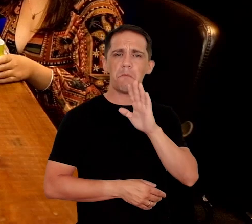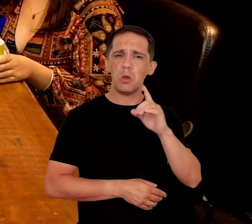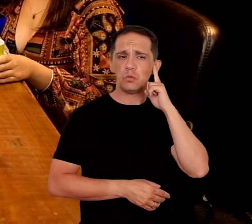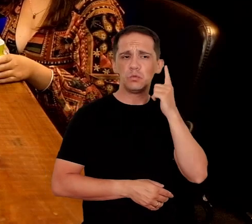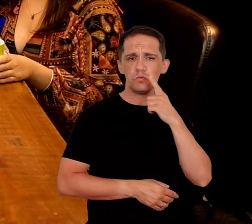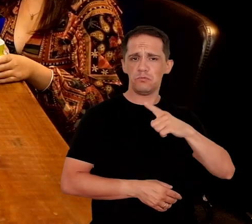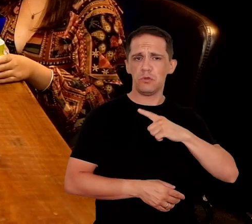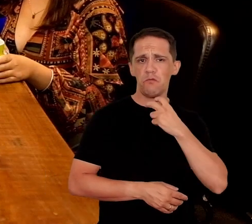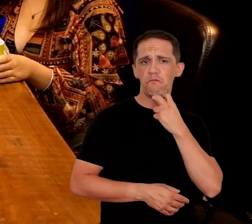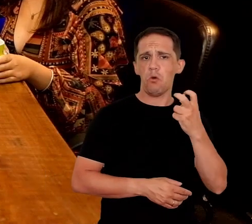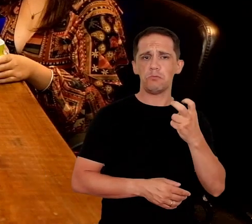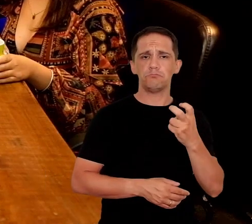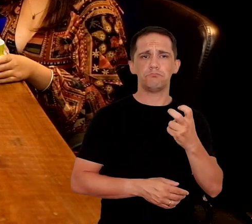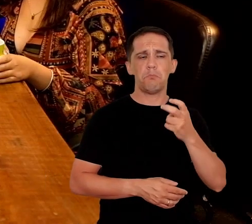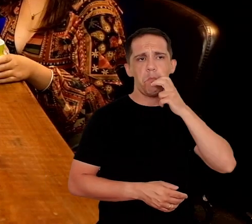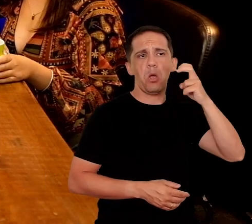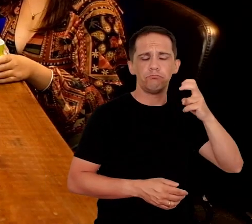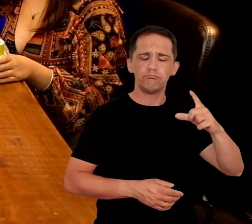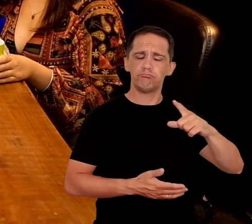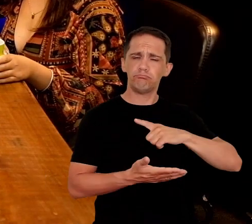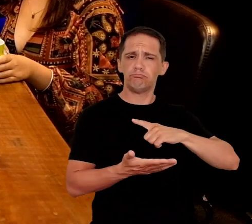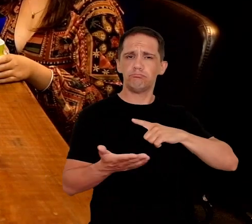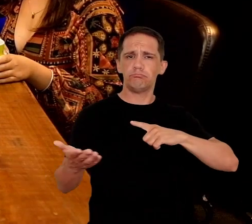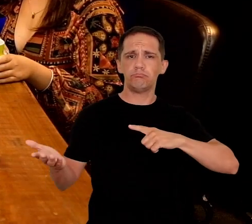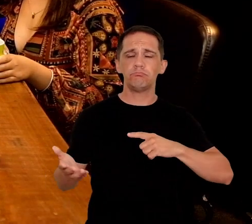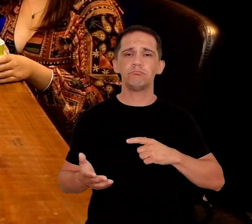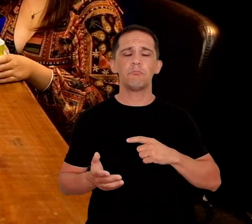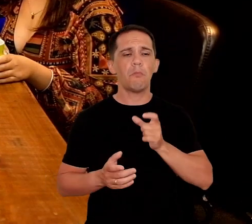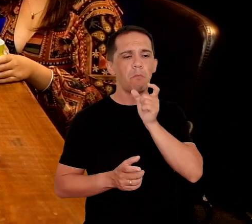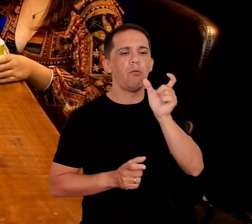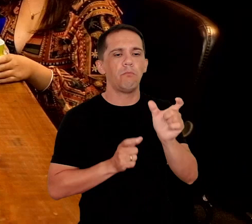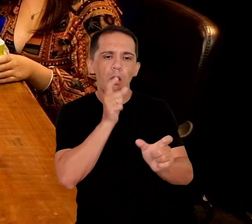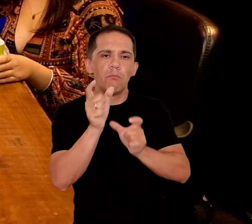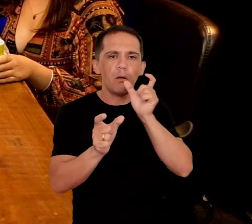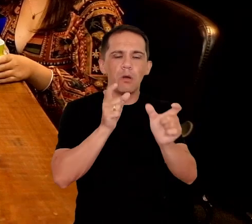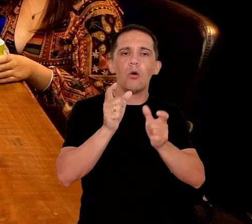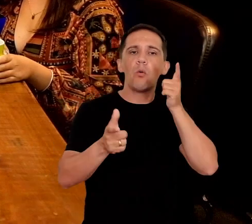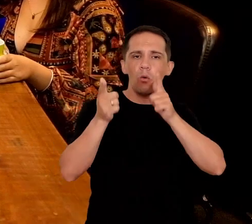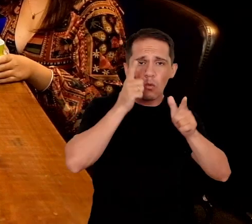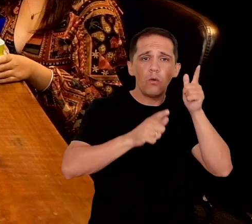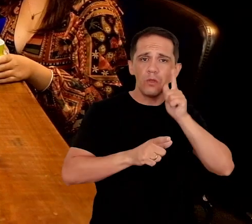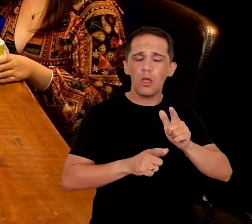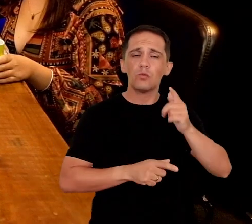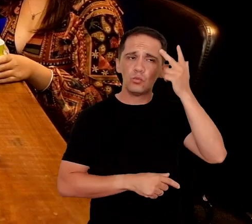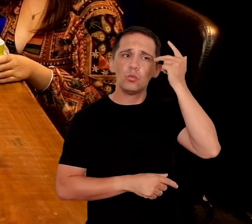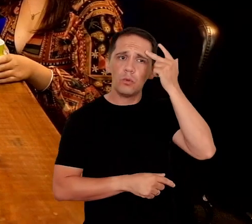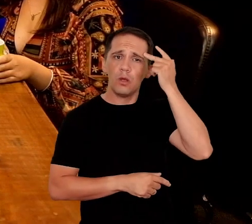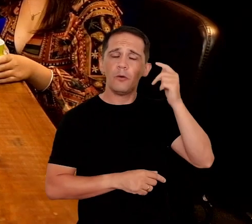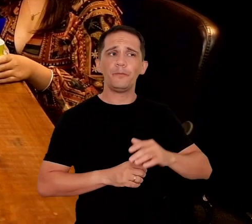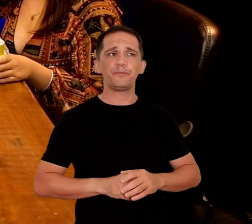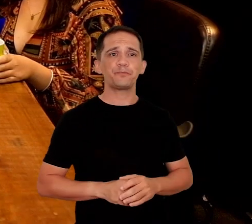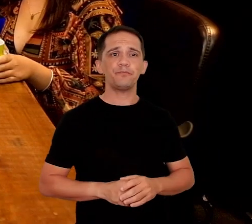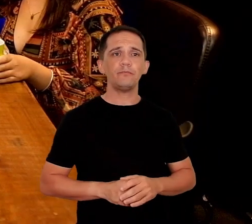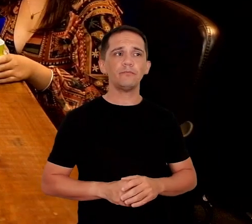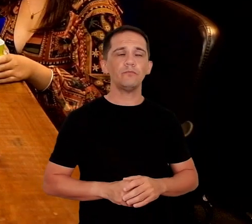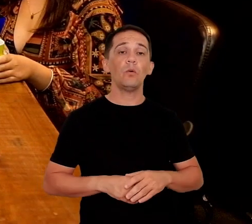têm voz, né? Muitos até conseguem balbuciar algumas Verbalizar, né? palavras ou verbalizar algumas palavras. Uhum.